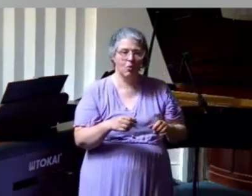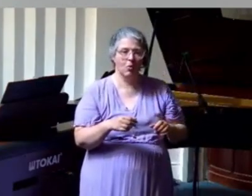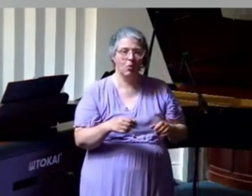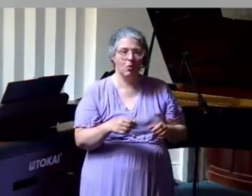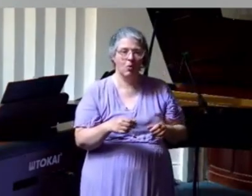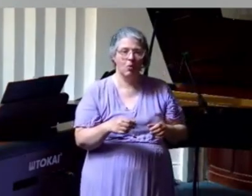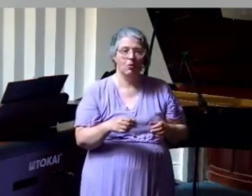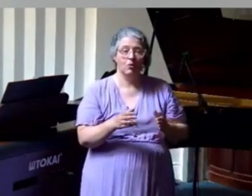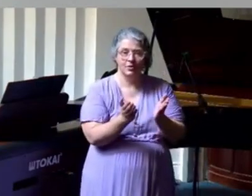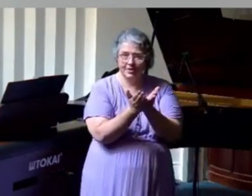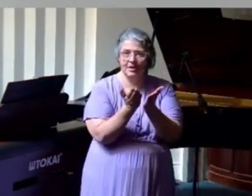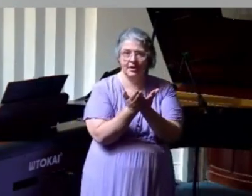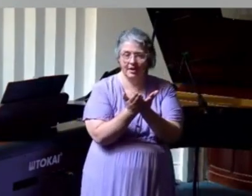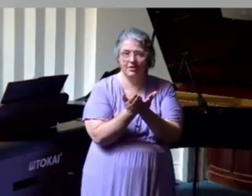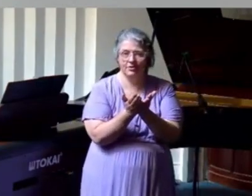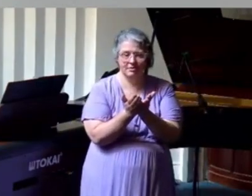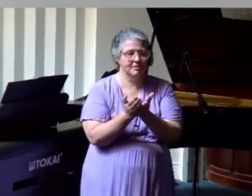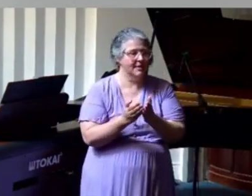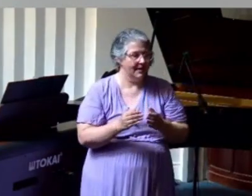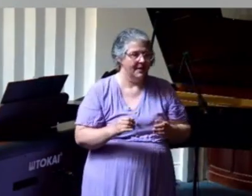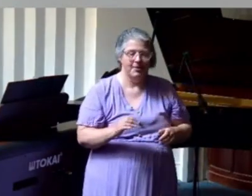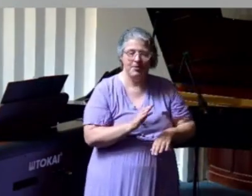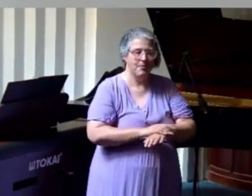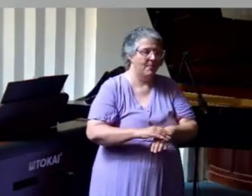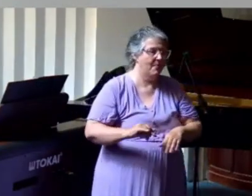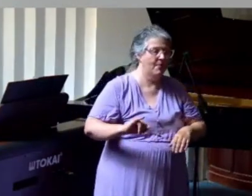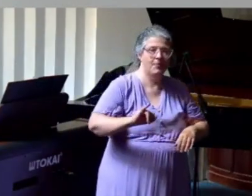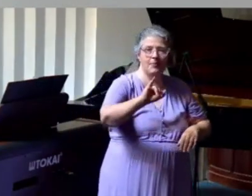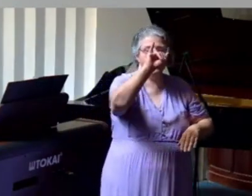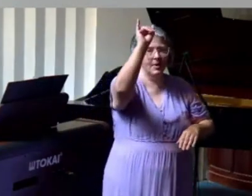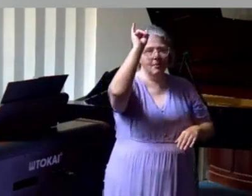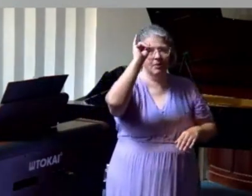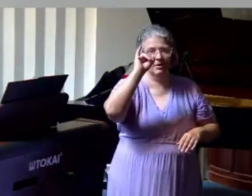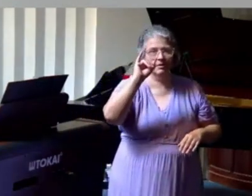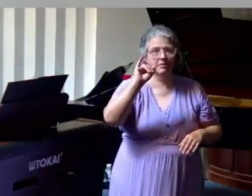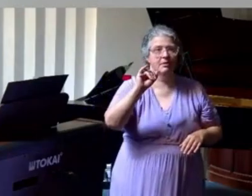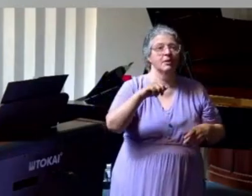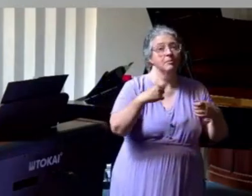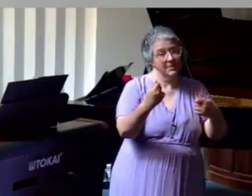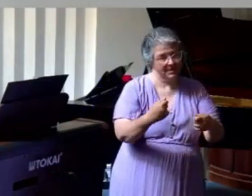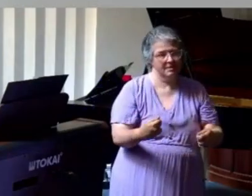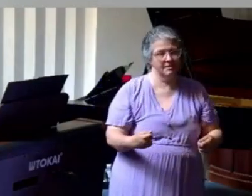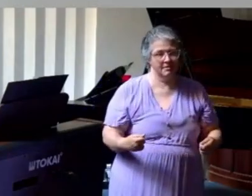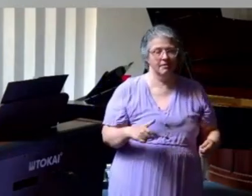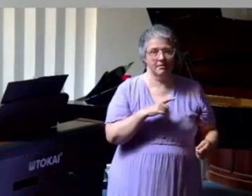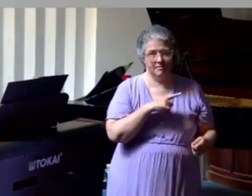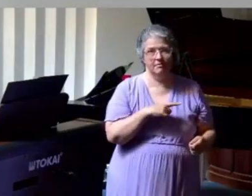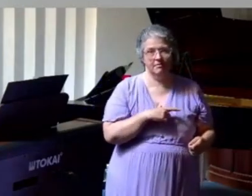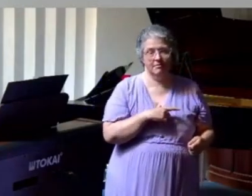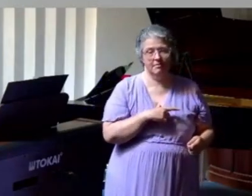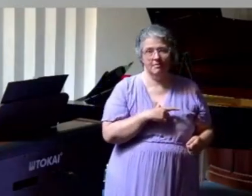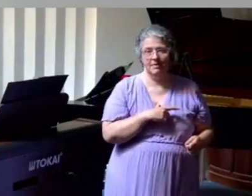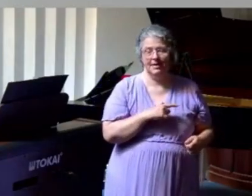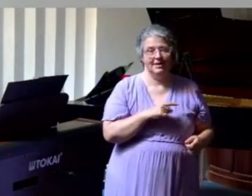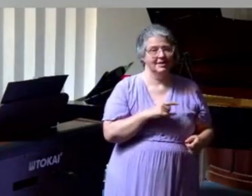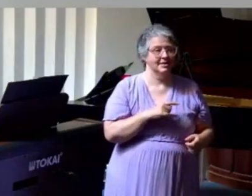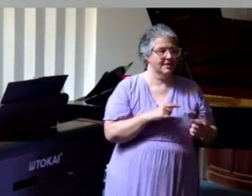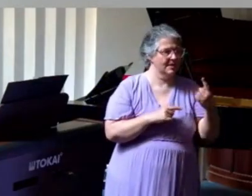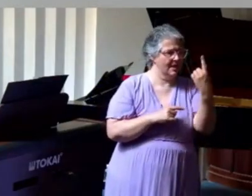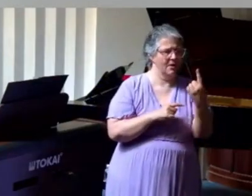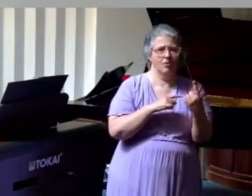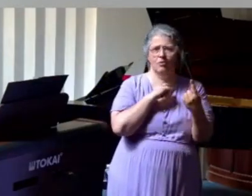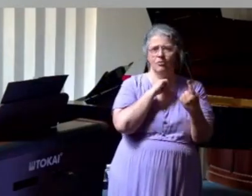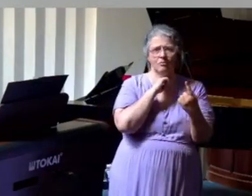caminhada cristã. Ou seja, ninguém questiona a boa comunhão com os cristãos, mas nenhum homem pode